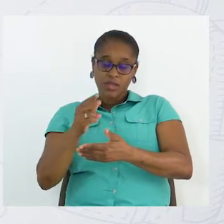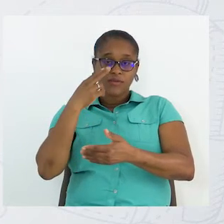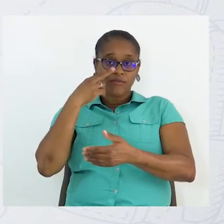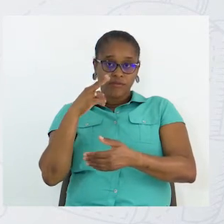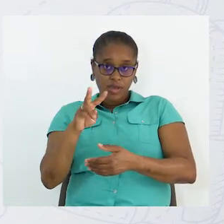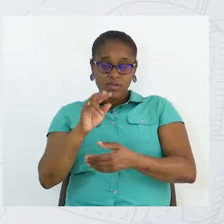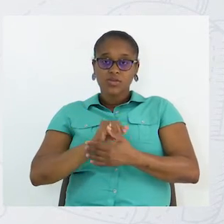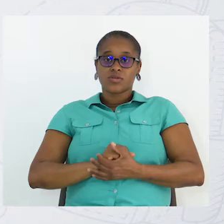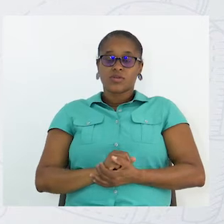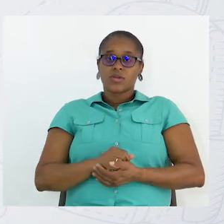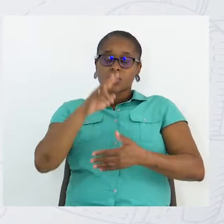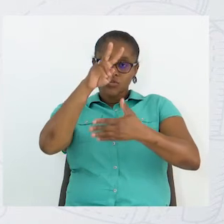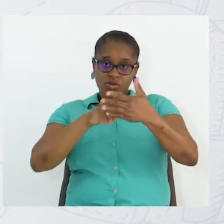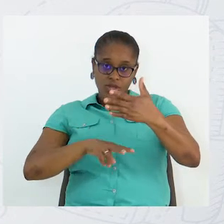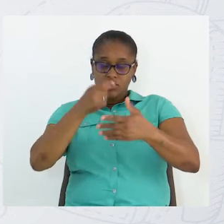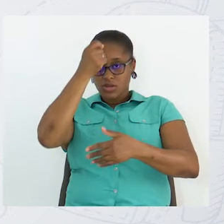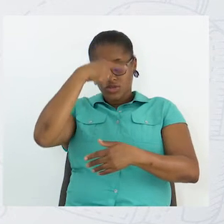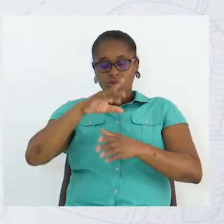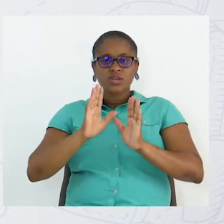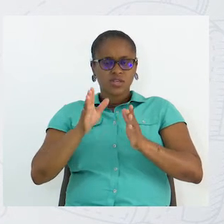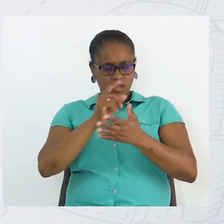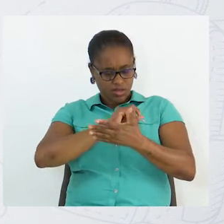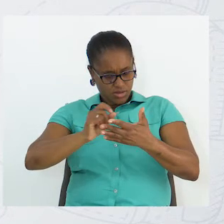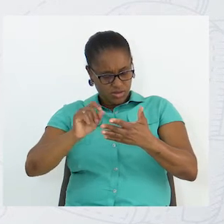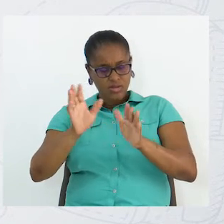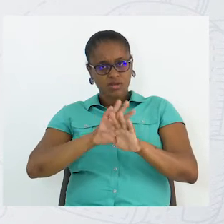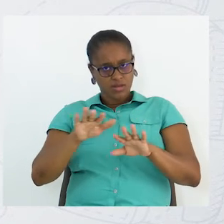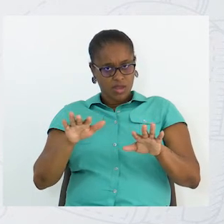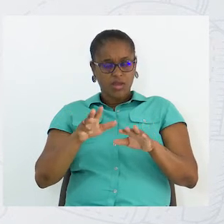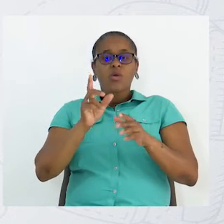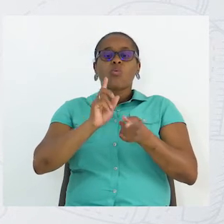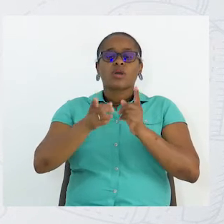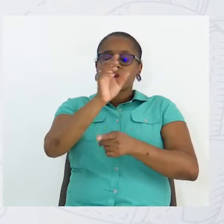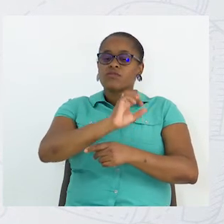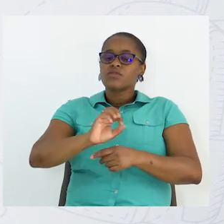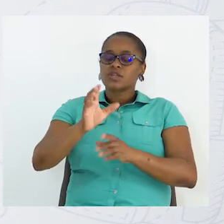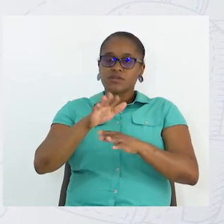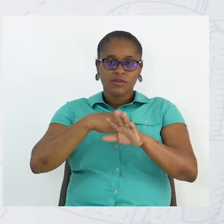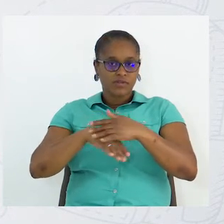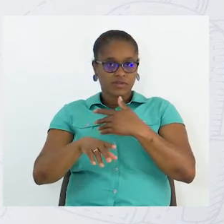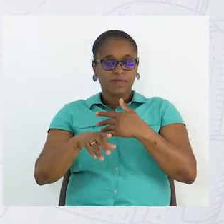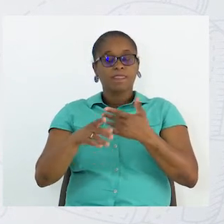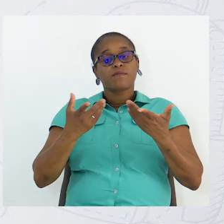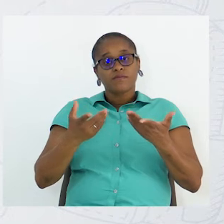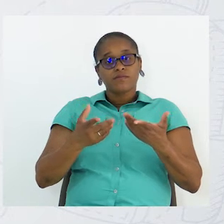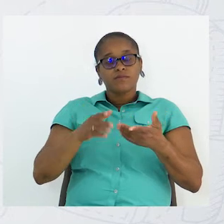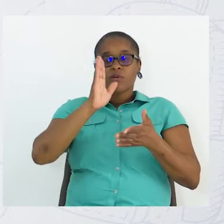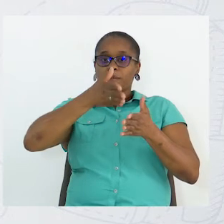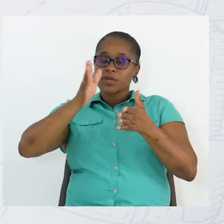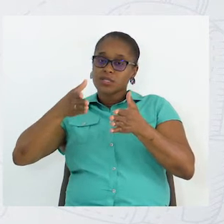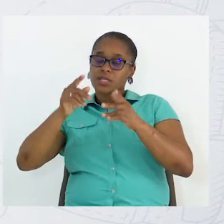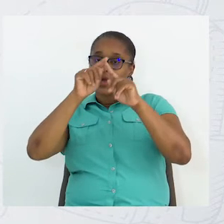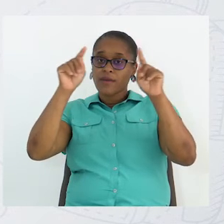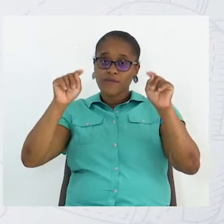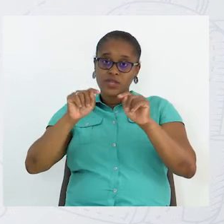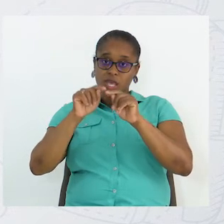Vejam que o texto, a história já está escrita. Então, o que é que vocês vão fazer? Vão reparti-la em